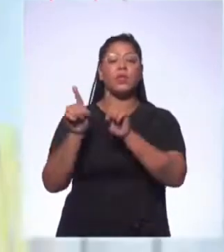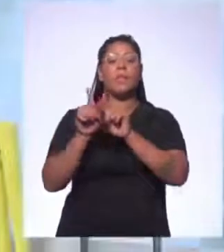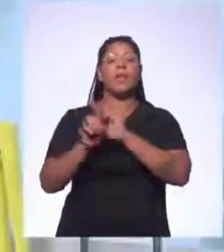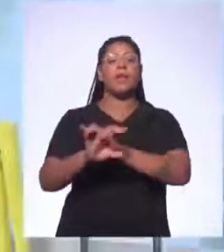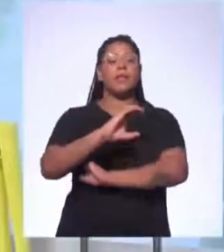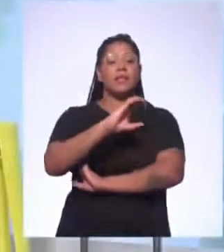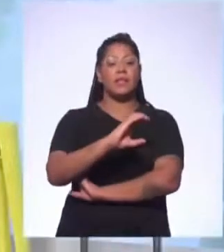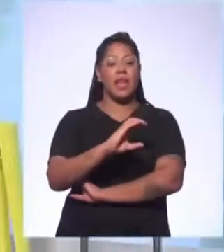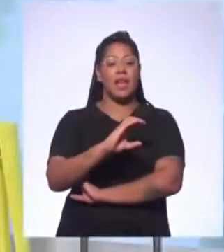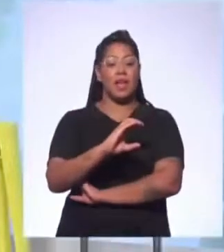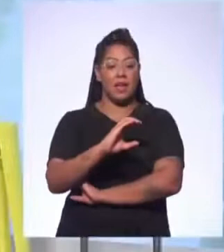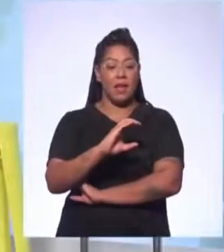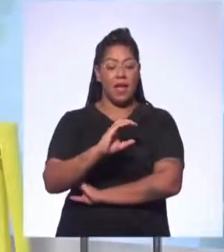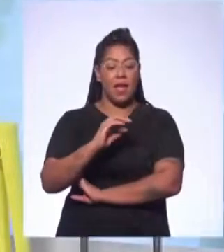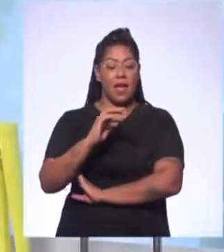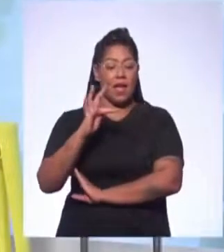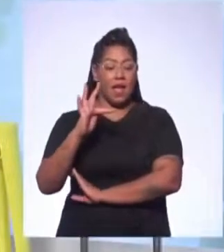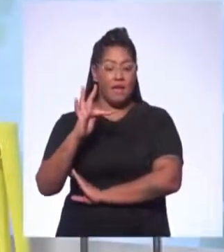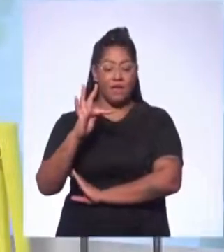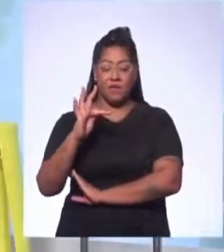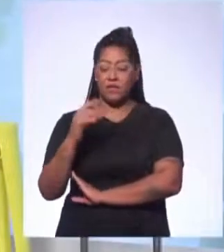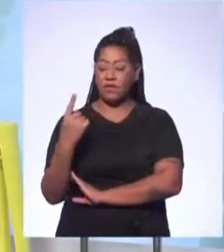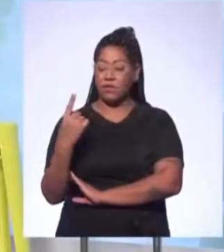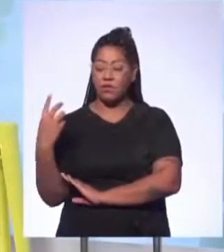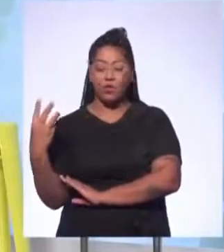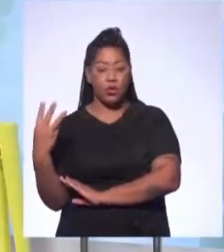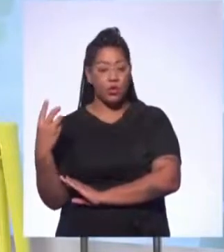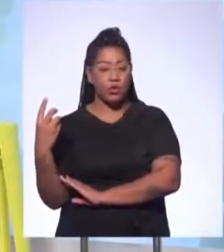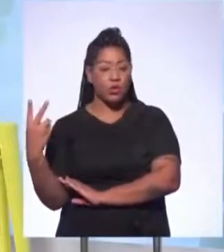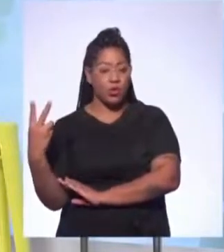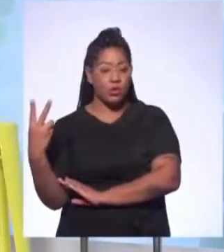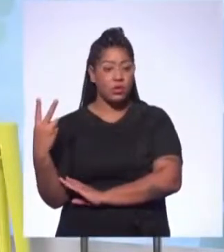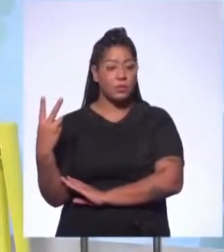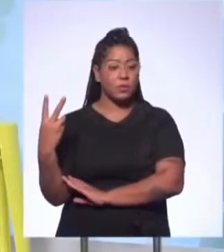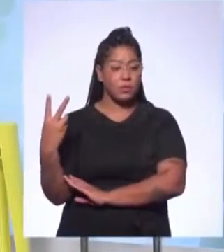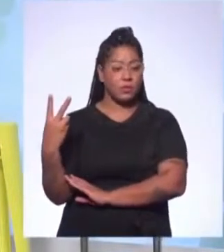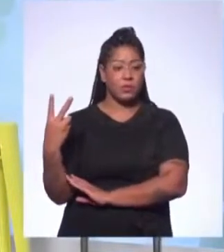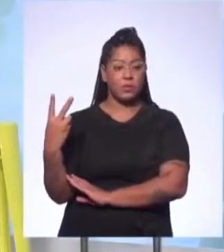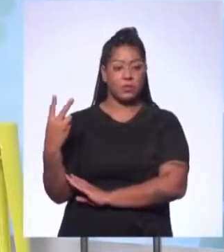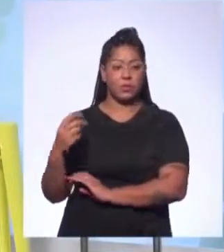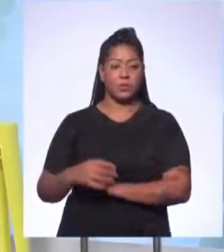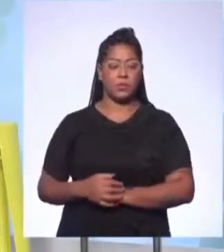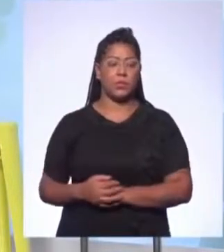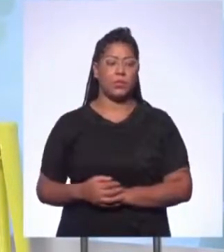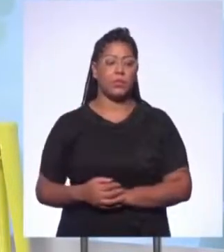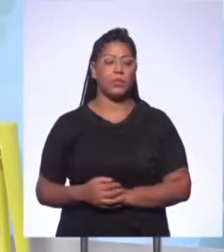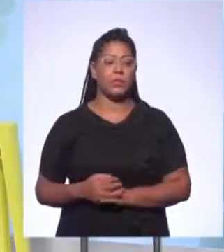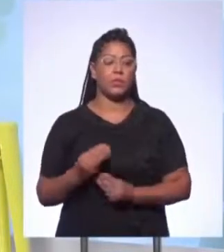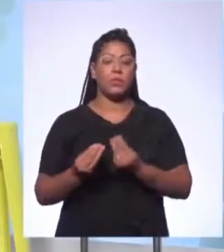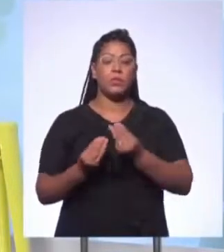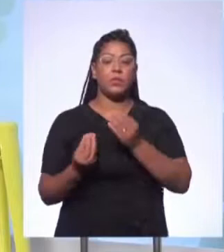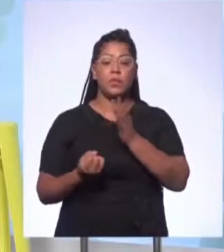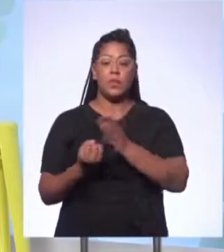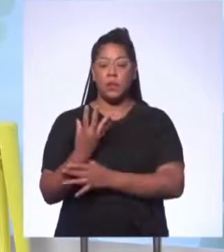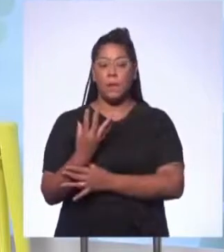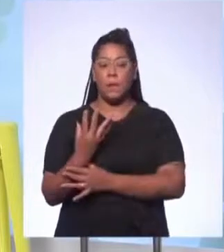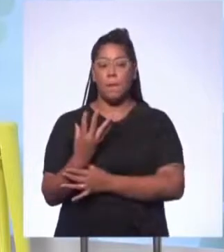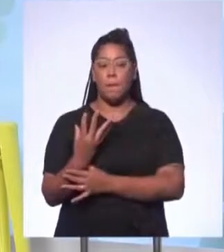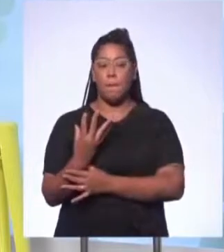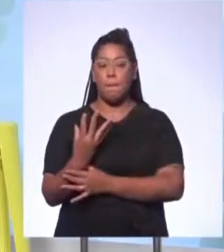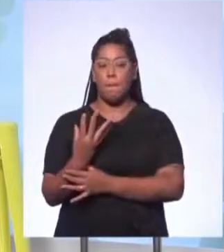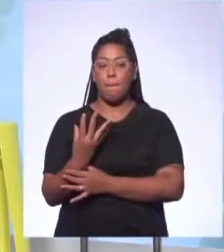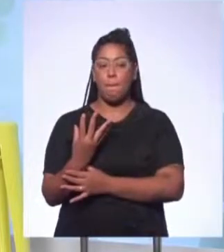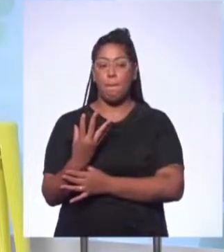CFC12. Se vocês observarem, o CFC11, ele é formado por um átomo de